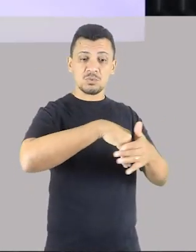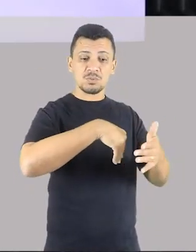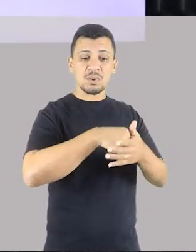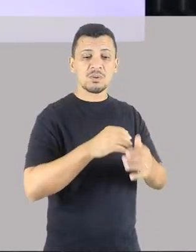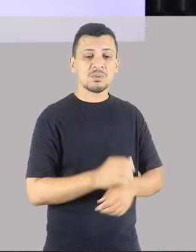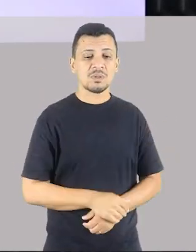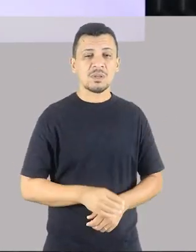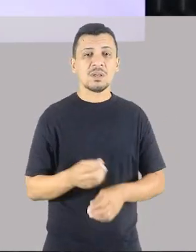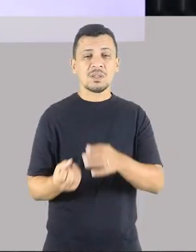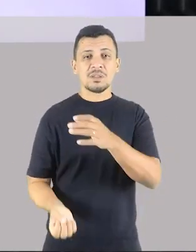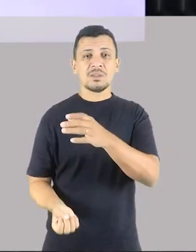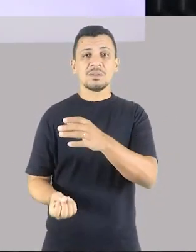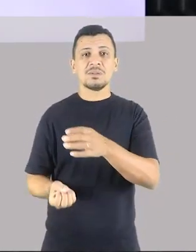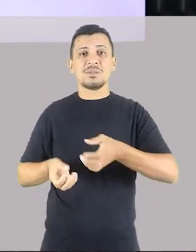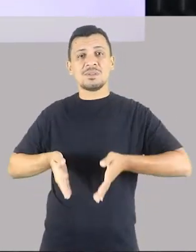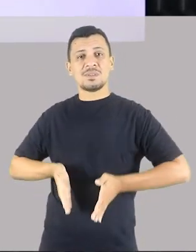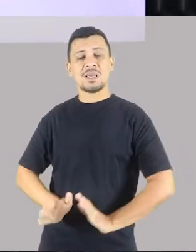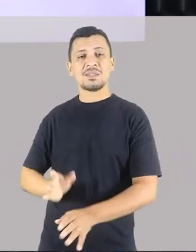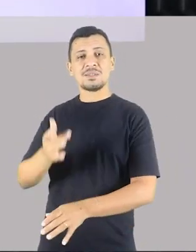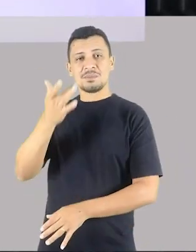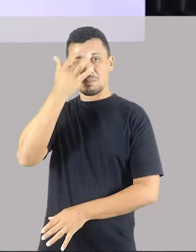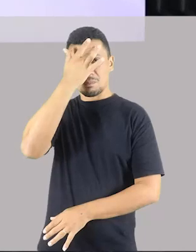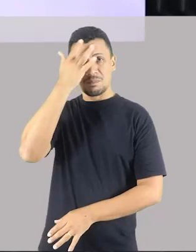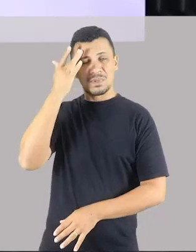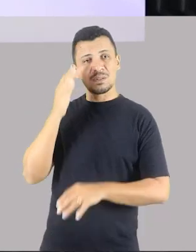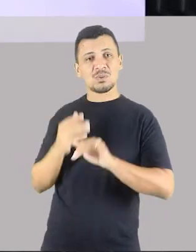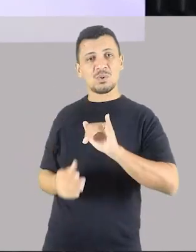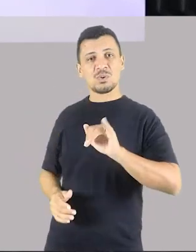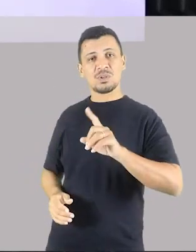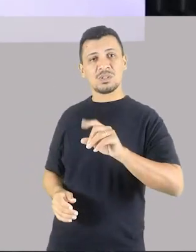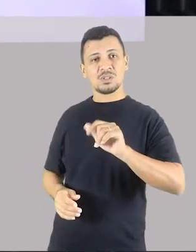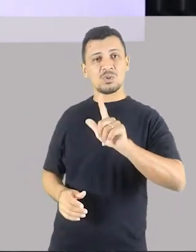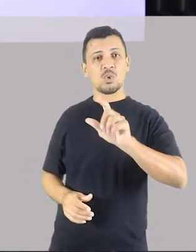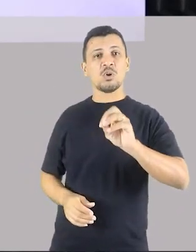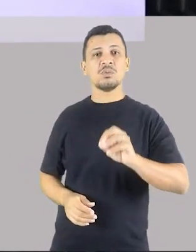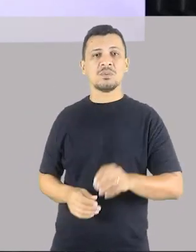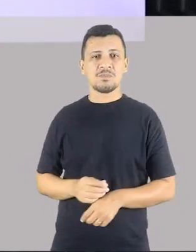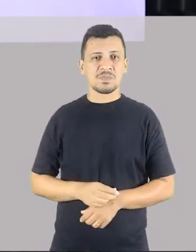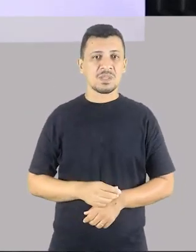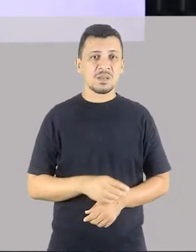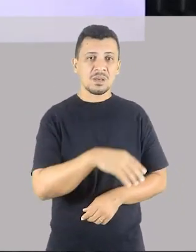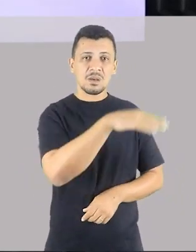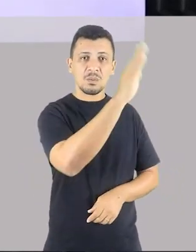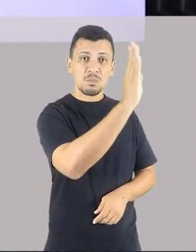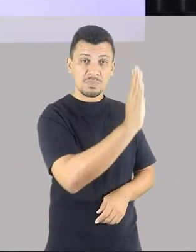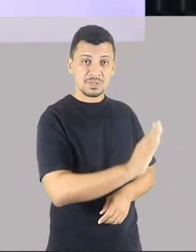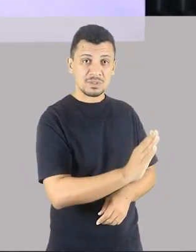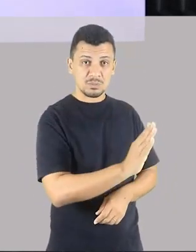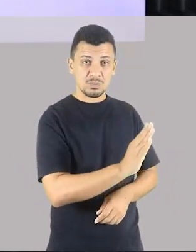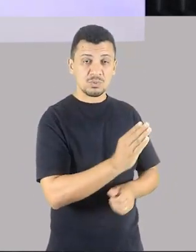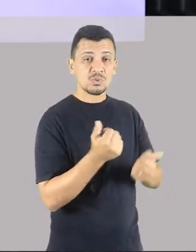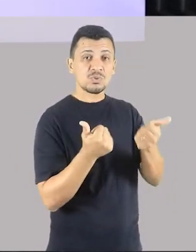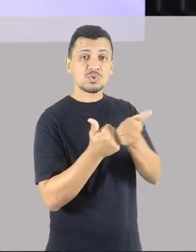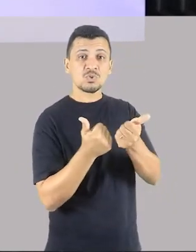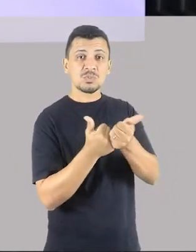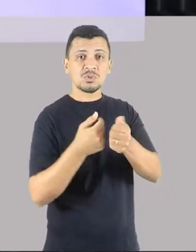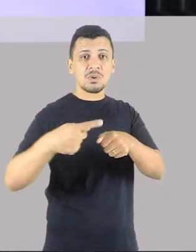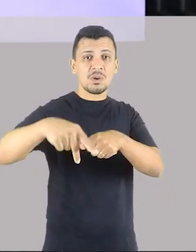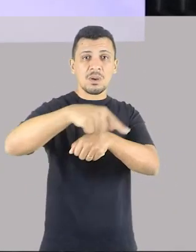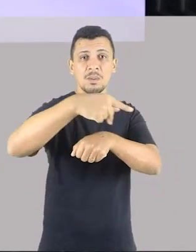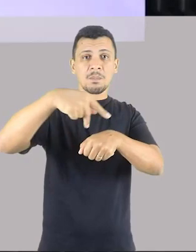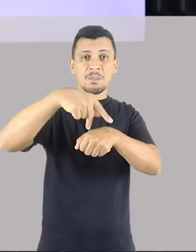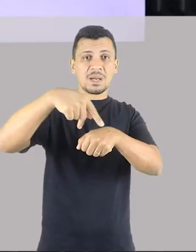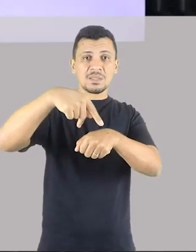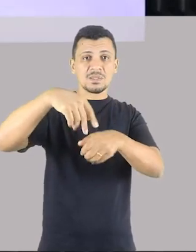todo ano nasce um ídolo. Eu substituí Brasil por país do futebol, né? A pátria de chuteiras,